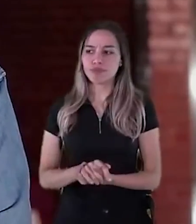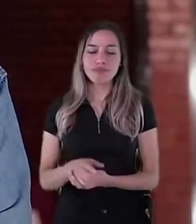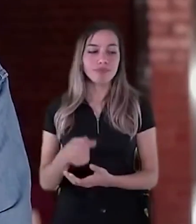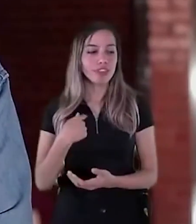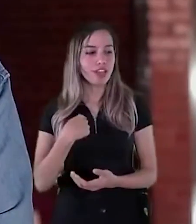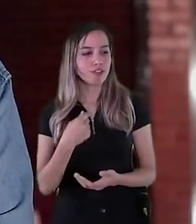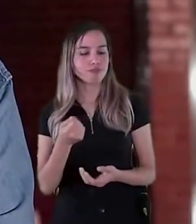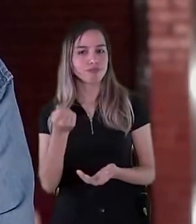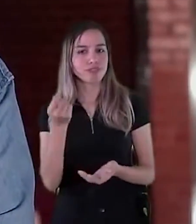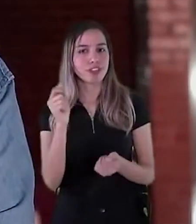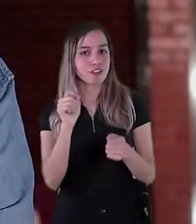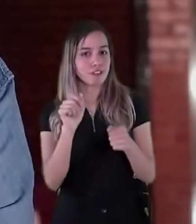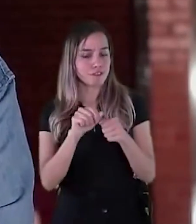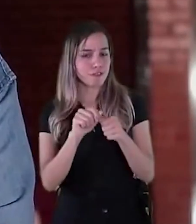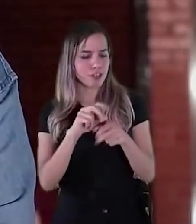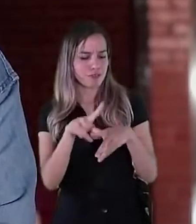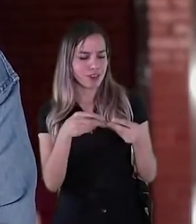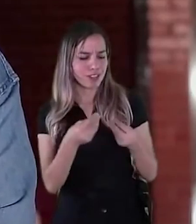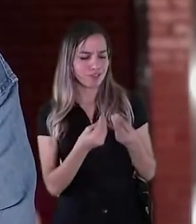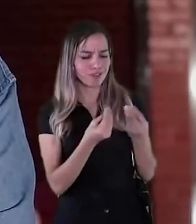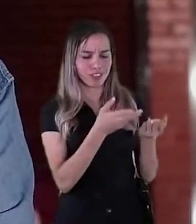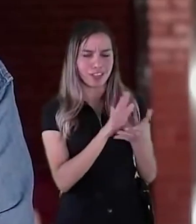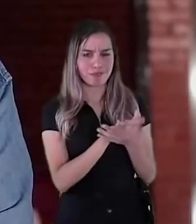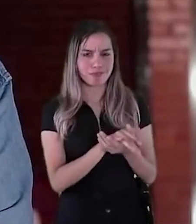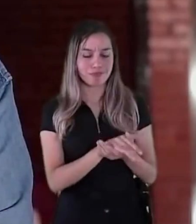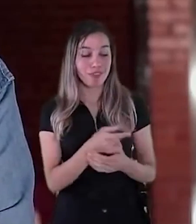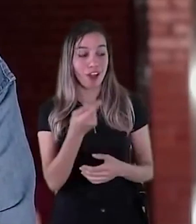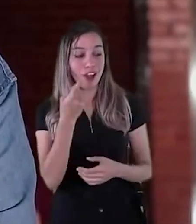no som, Padre. Liga o som aí.